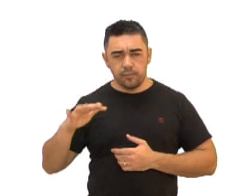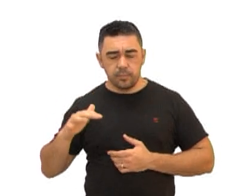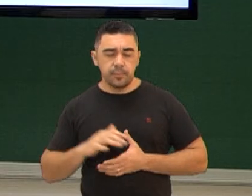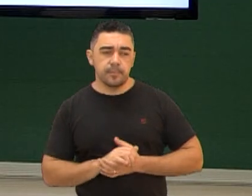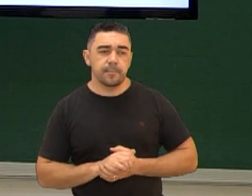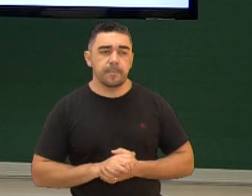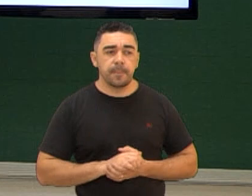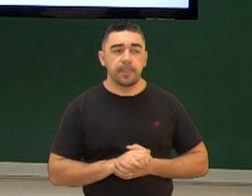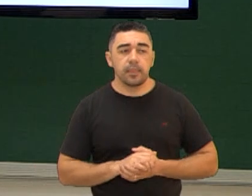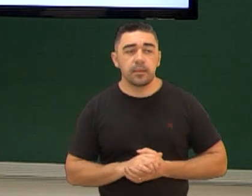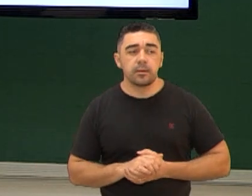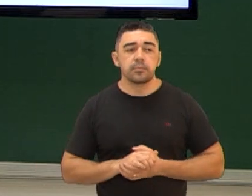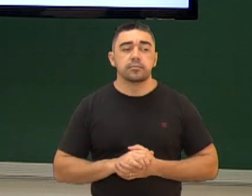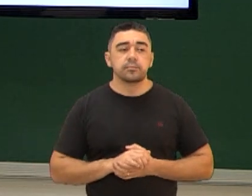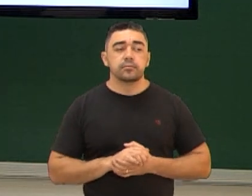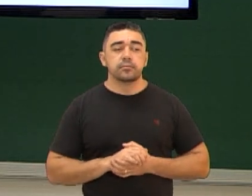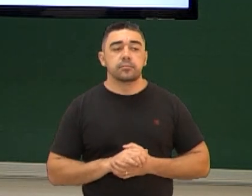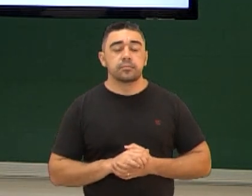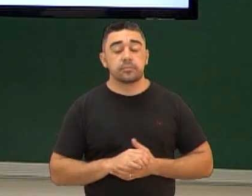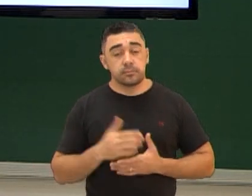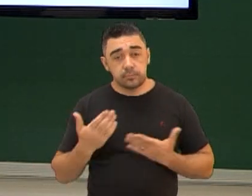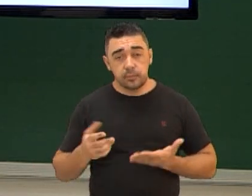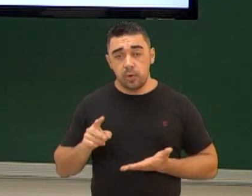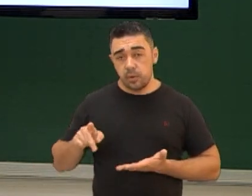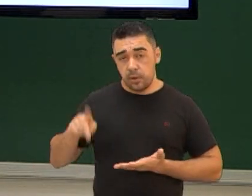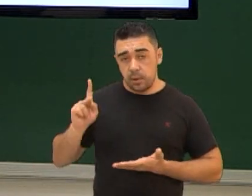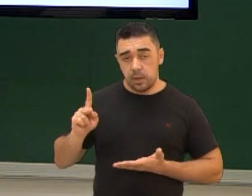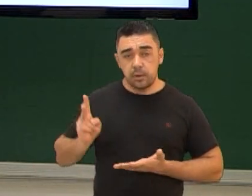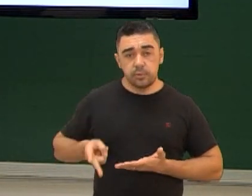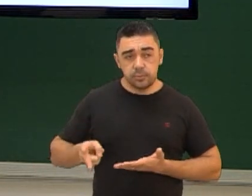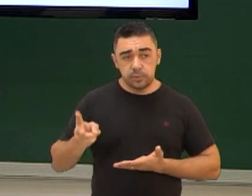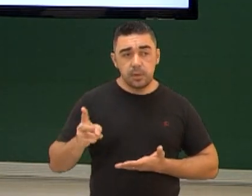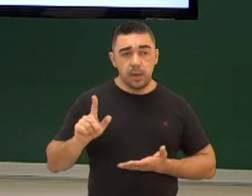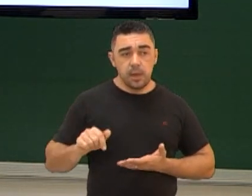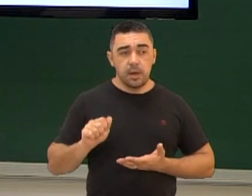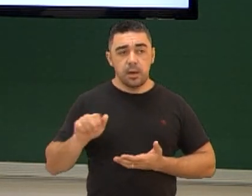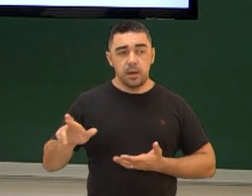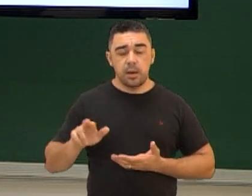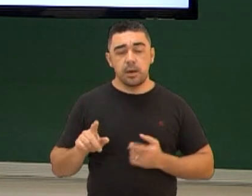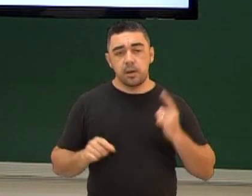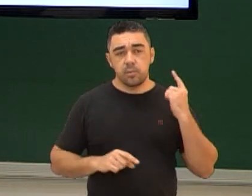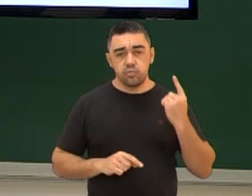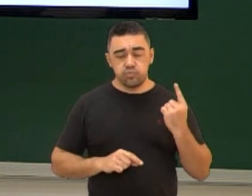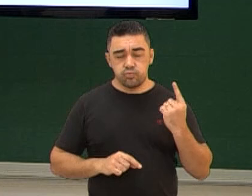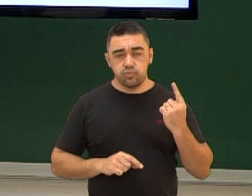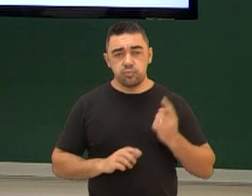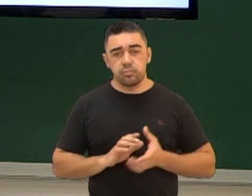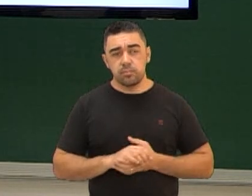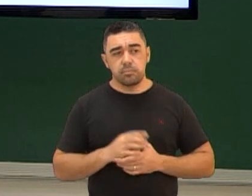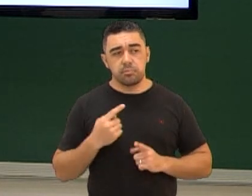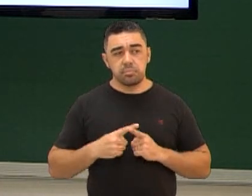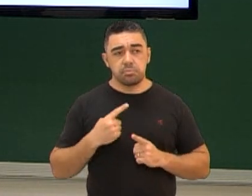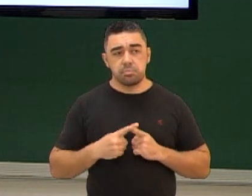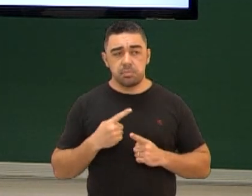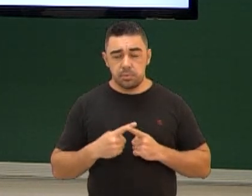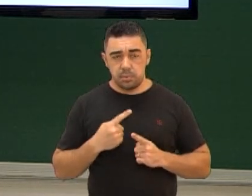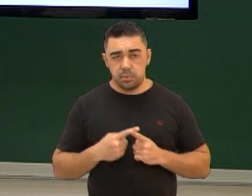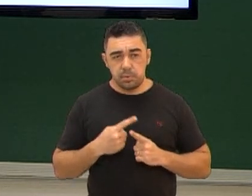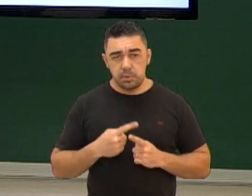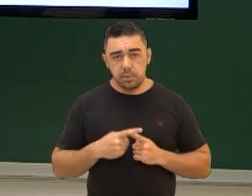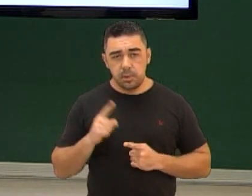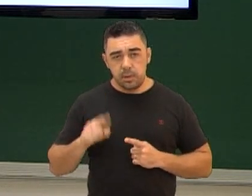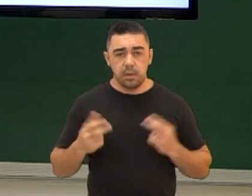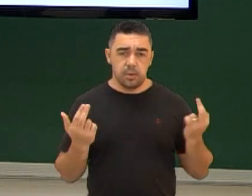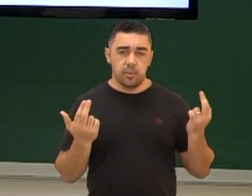metro. Então, olha só, a constante dielétrica do ar é 1. Por quê? Porque ela é